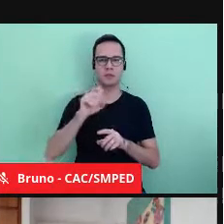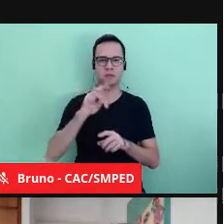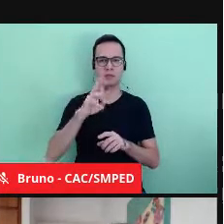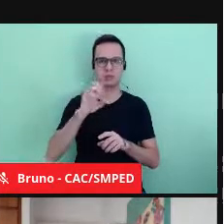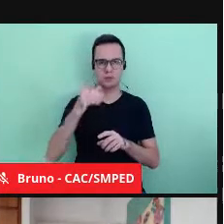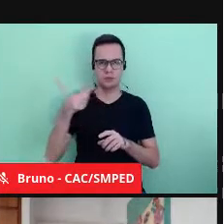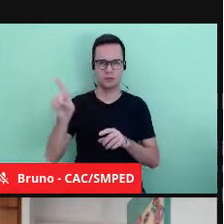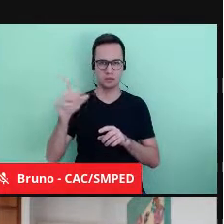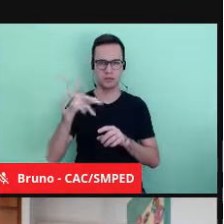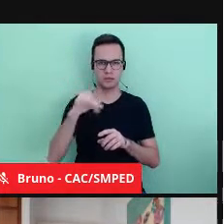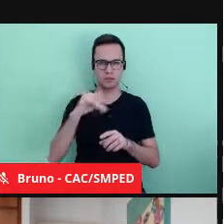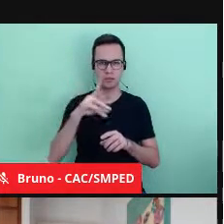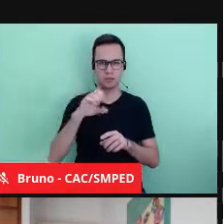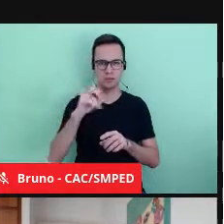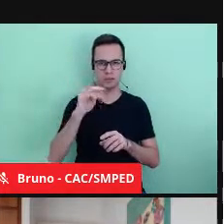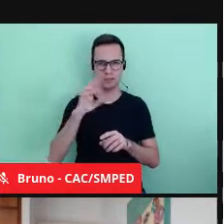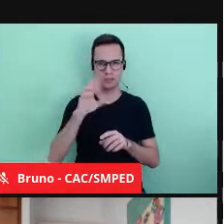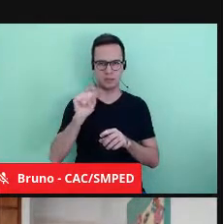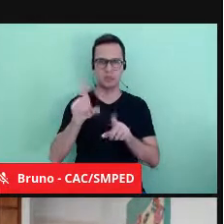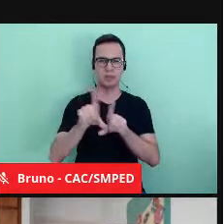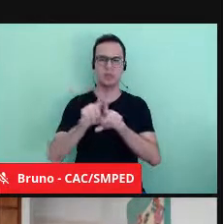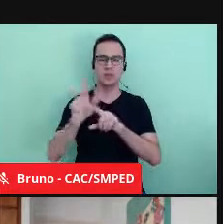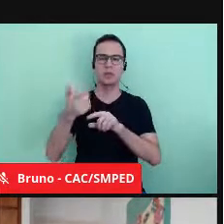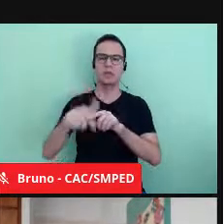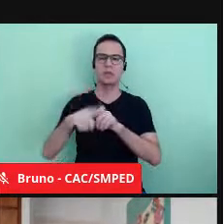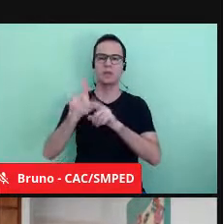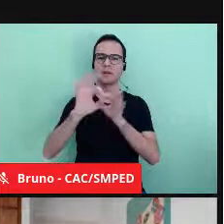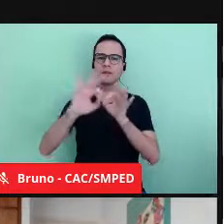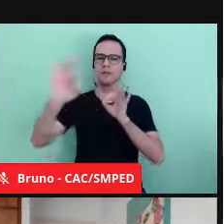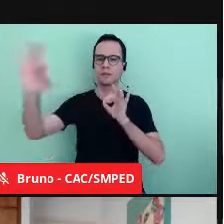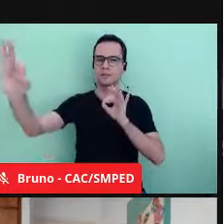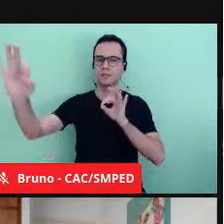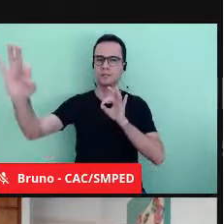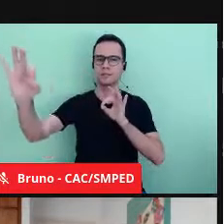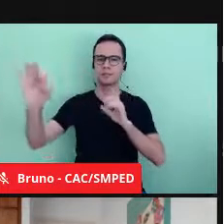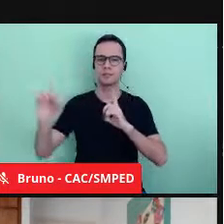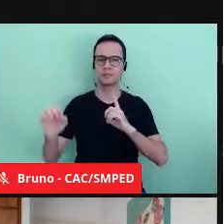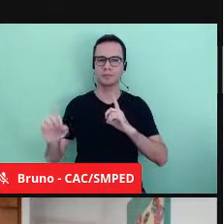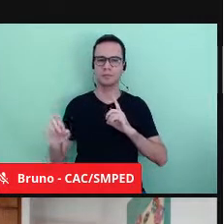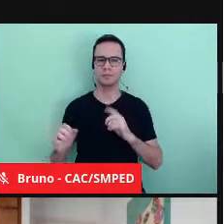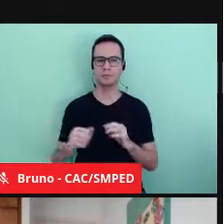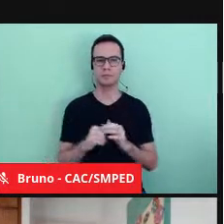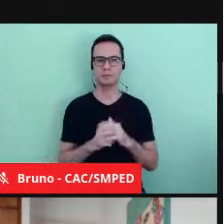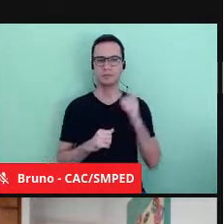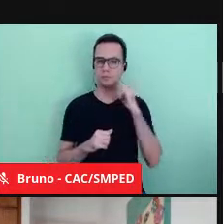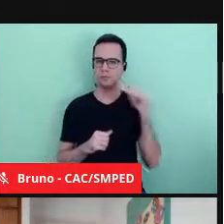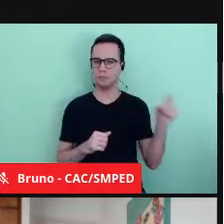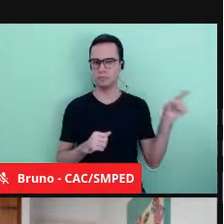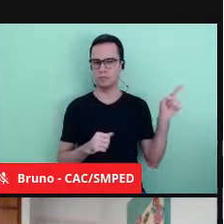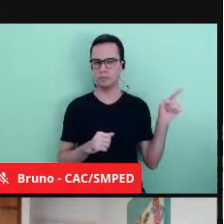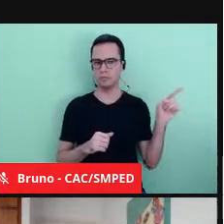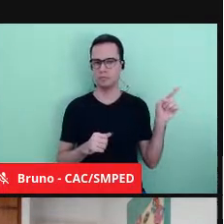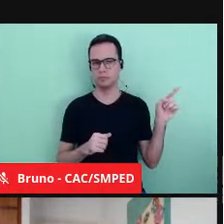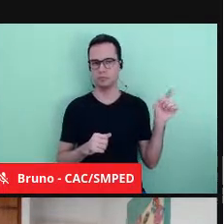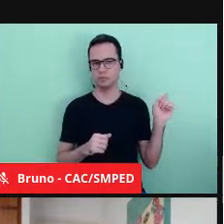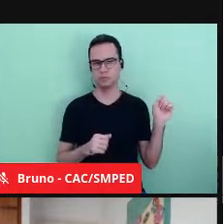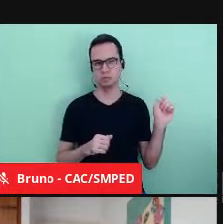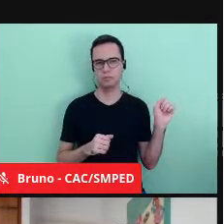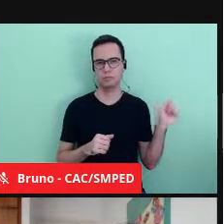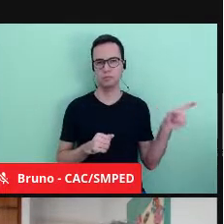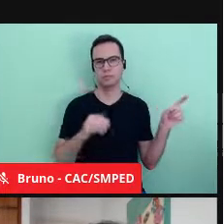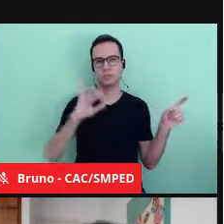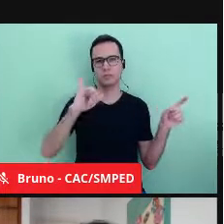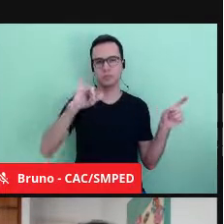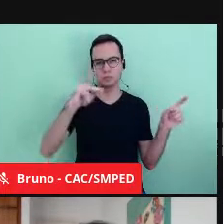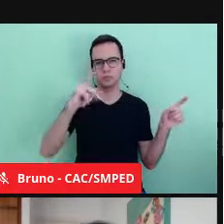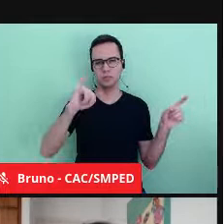do Estado, e aí aqui um museu um pouco mais distante desses dois contextos, que é o Museu do Ipiranga,